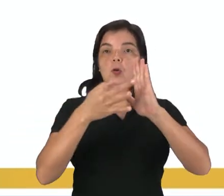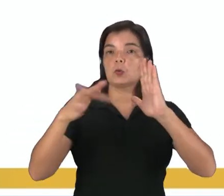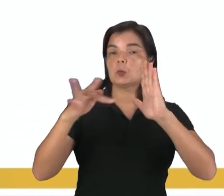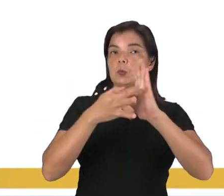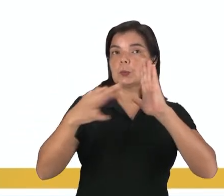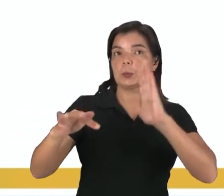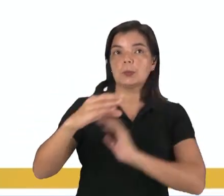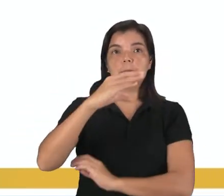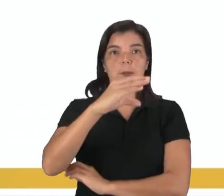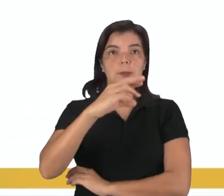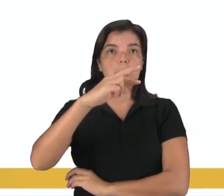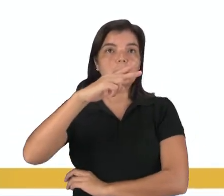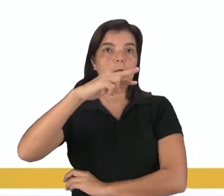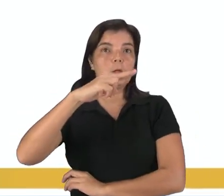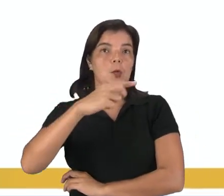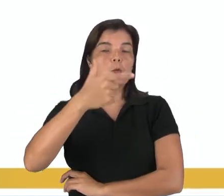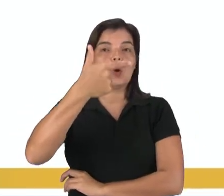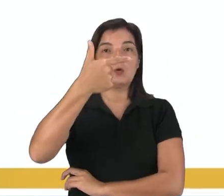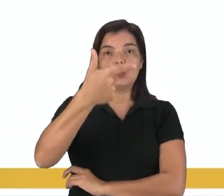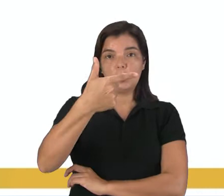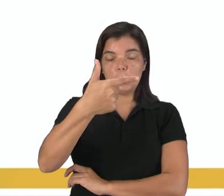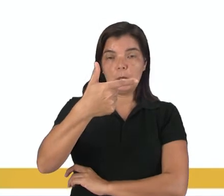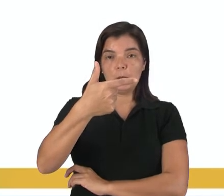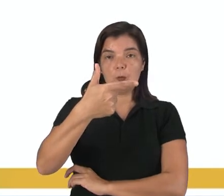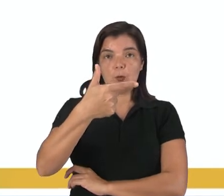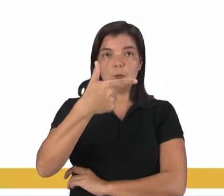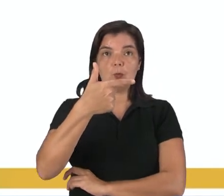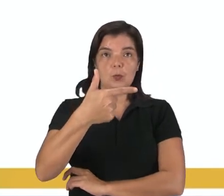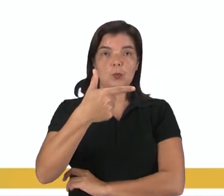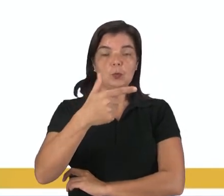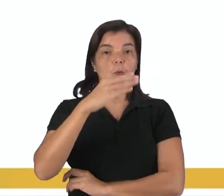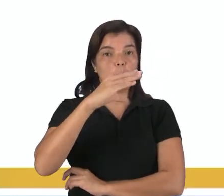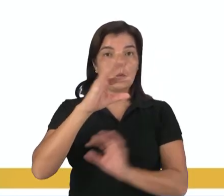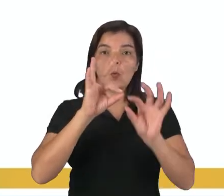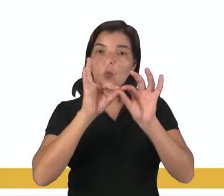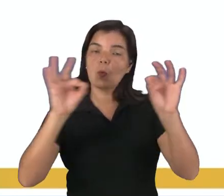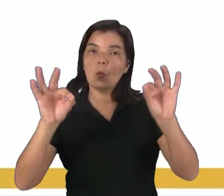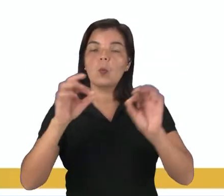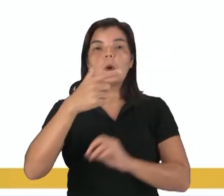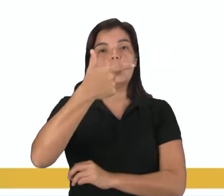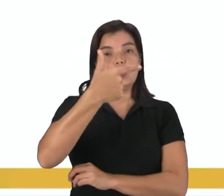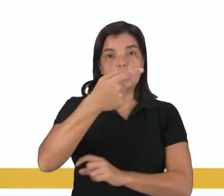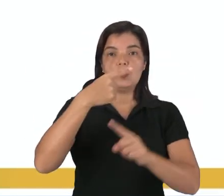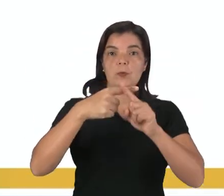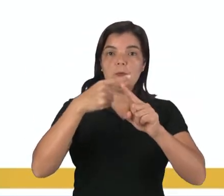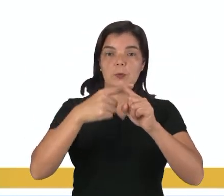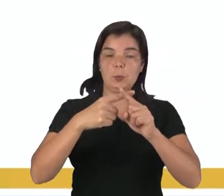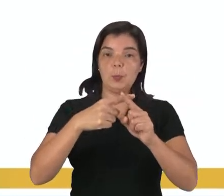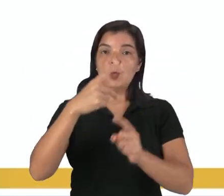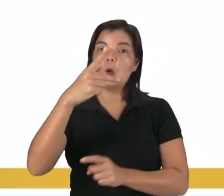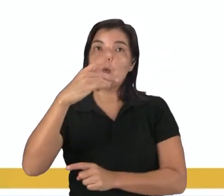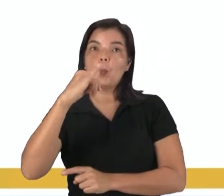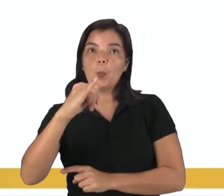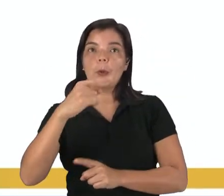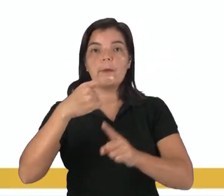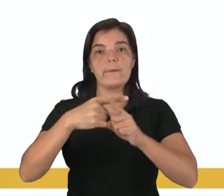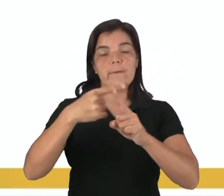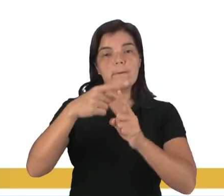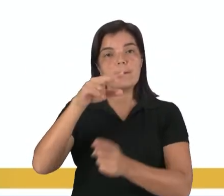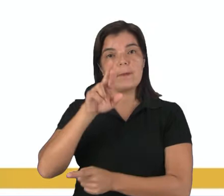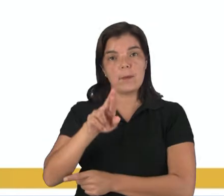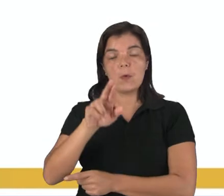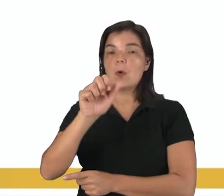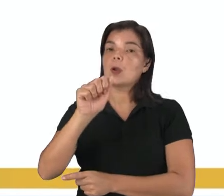da expressão matemática cê igual os e Indica comprimento igual a duas vezes o PIB